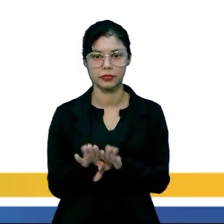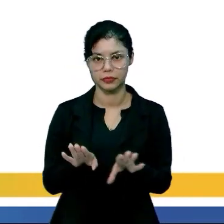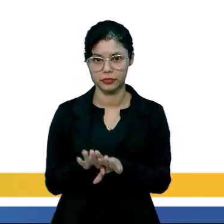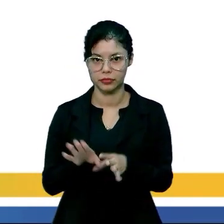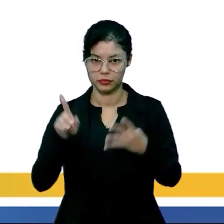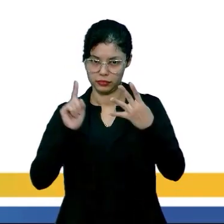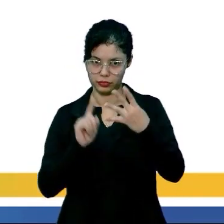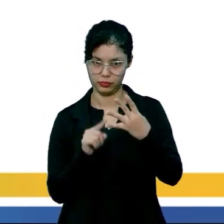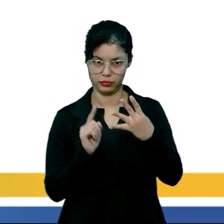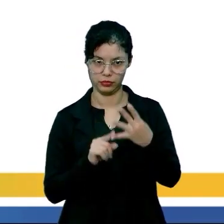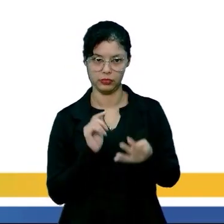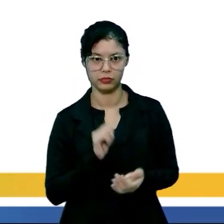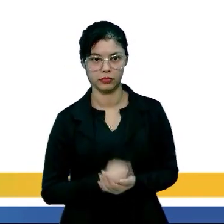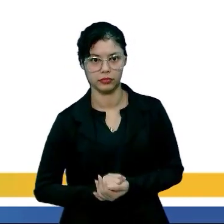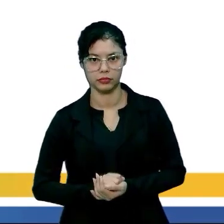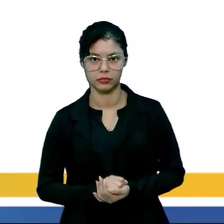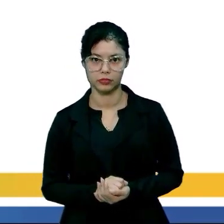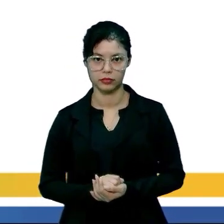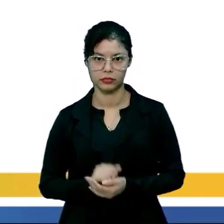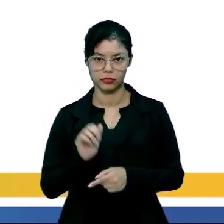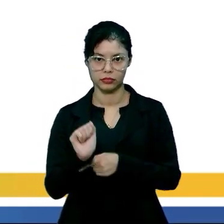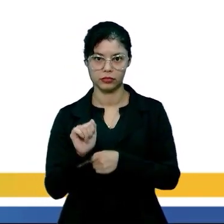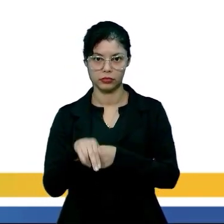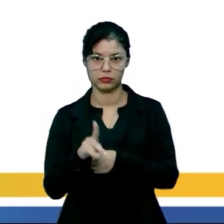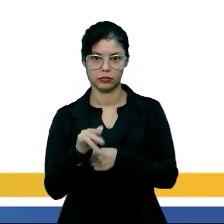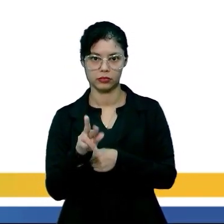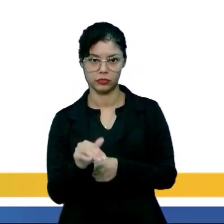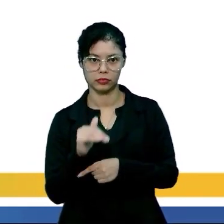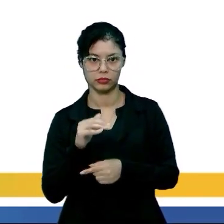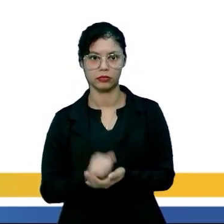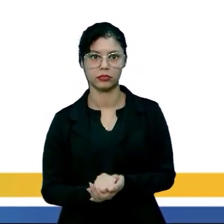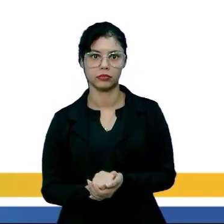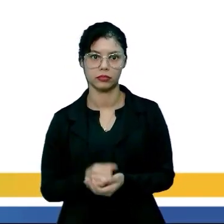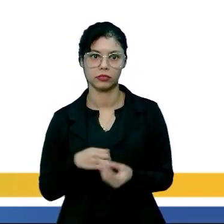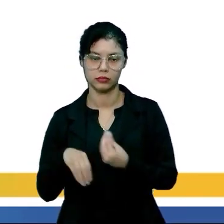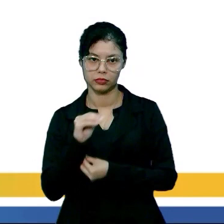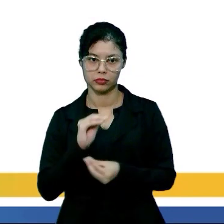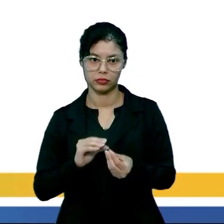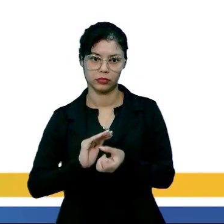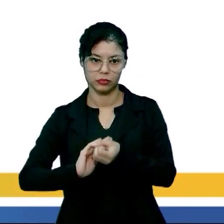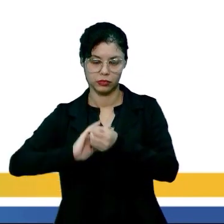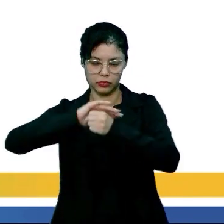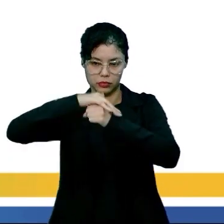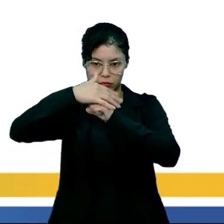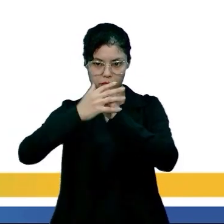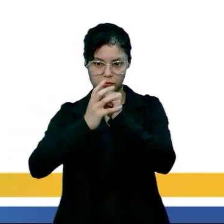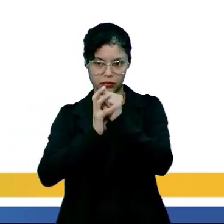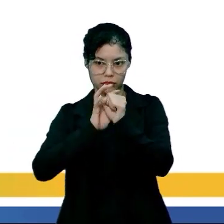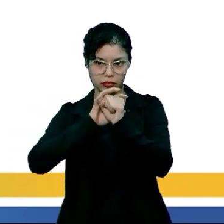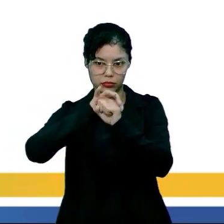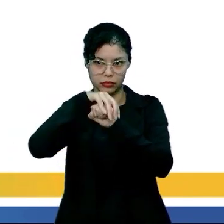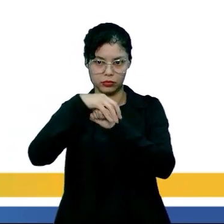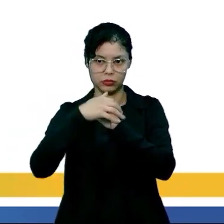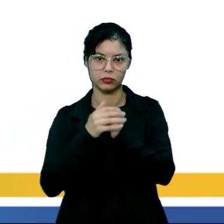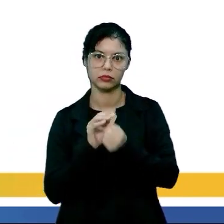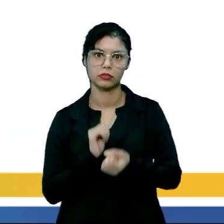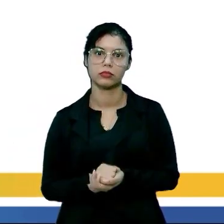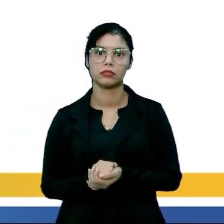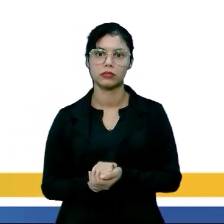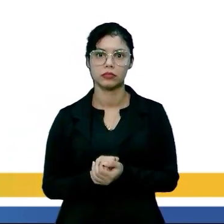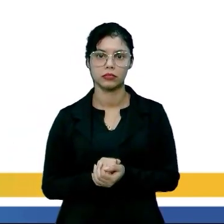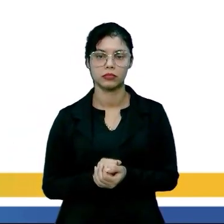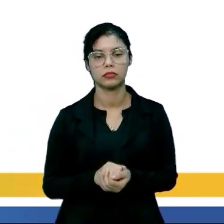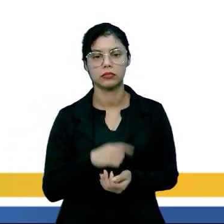as angiospermas, né? Anjo quer dizer envoltório, né? Esperma, semente. Então, é o fruto, é uma